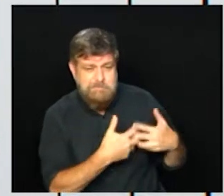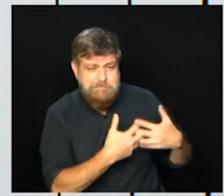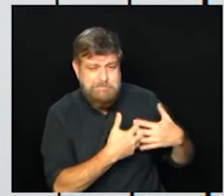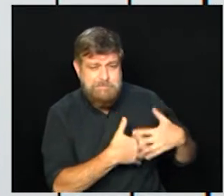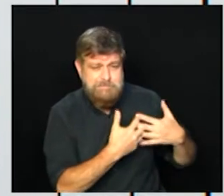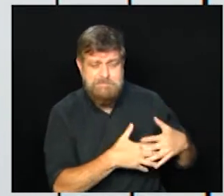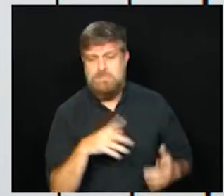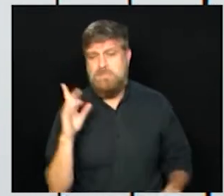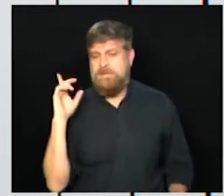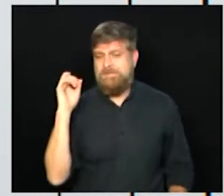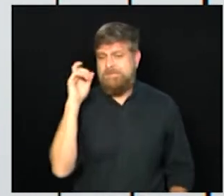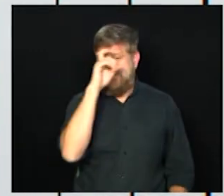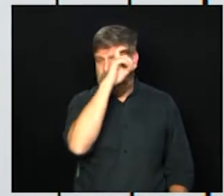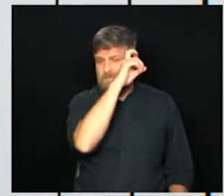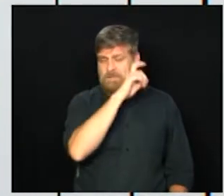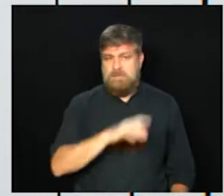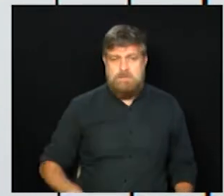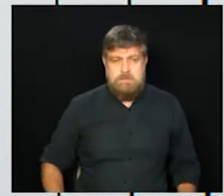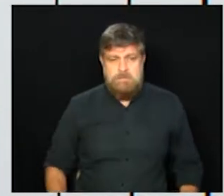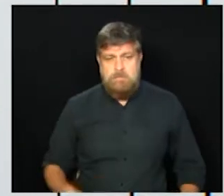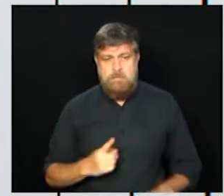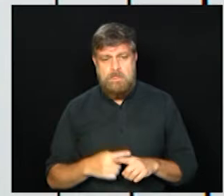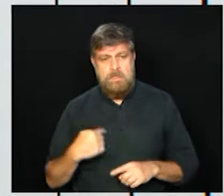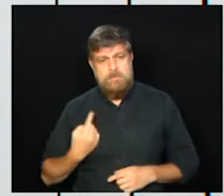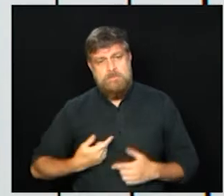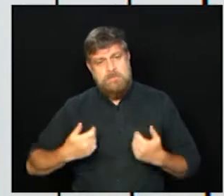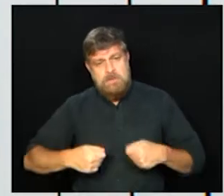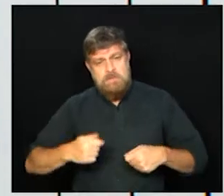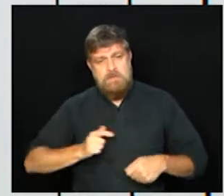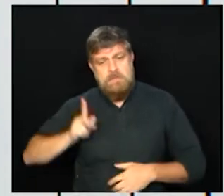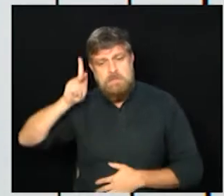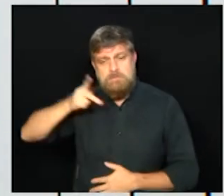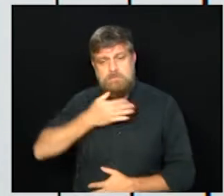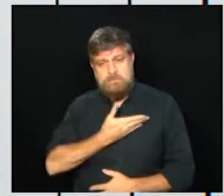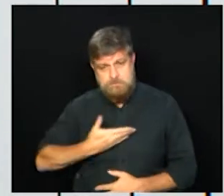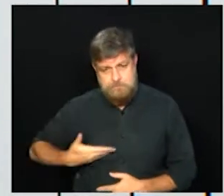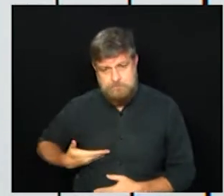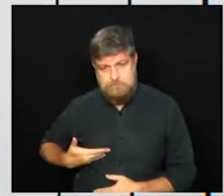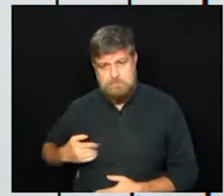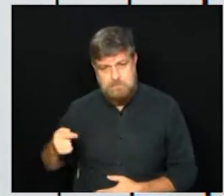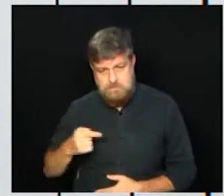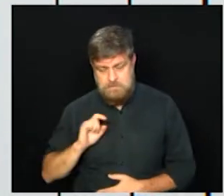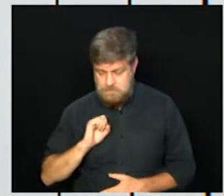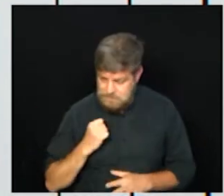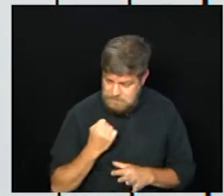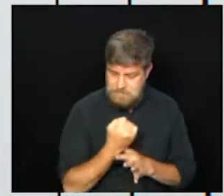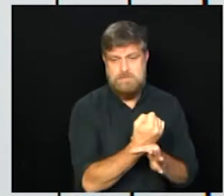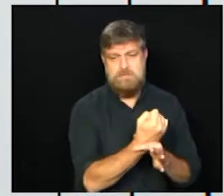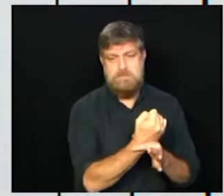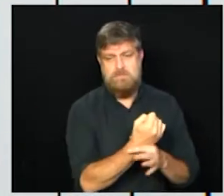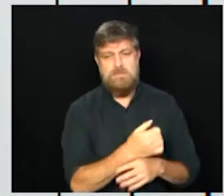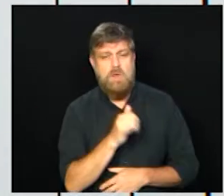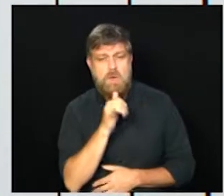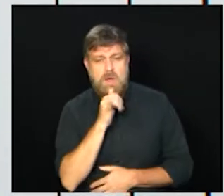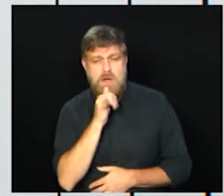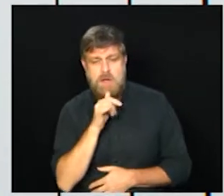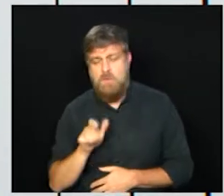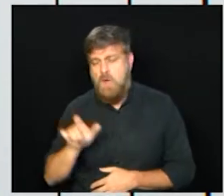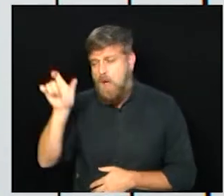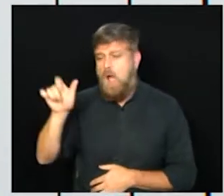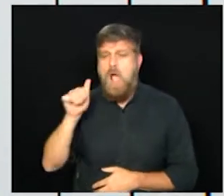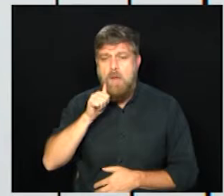ser muitas vezes implementada, porque a gente precisa de outras políticas públicas para essa garantia. Então, por exemplo, aquela mulher que